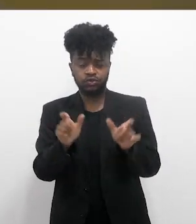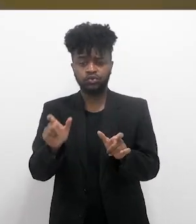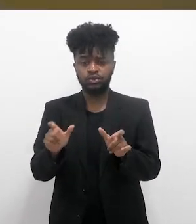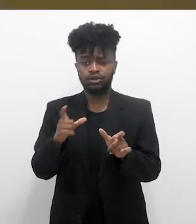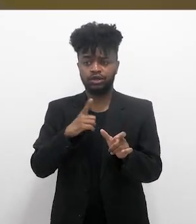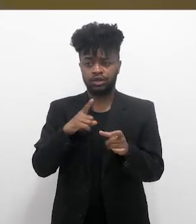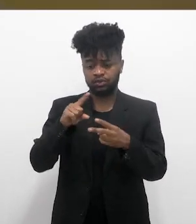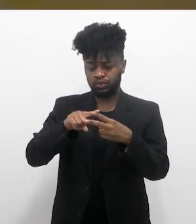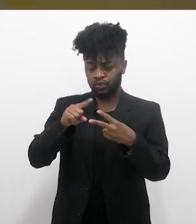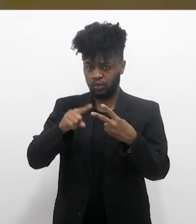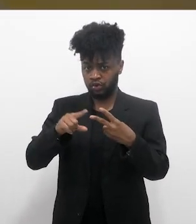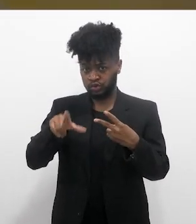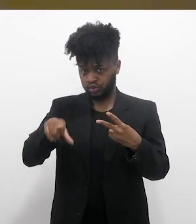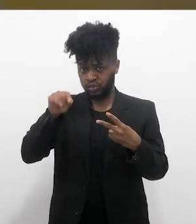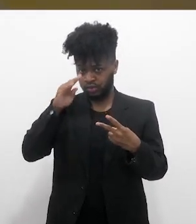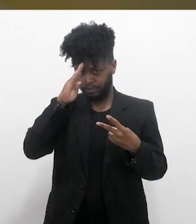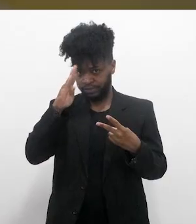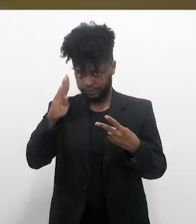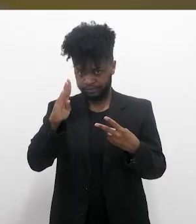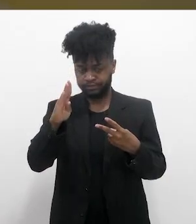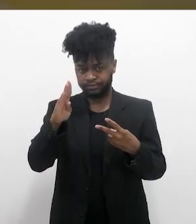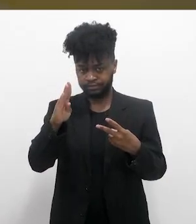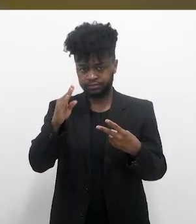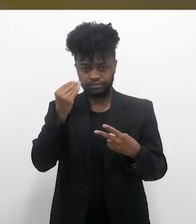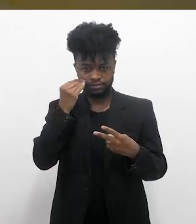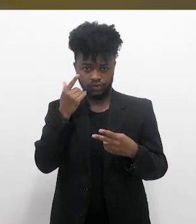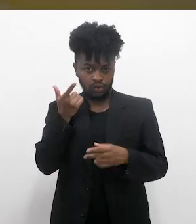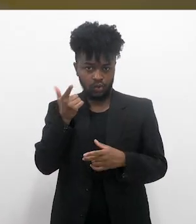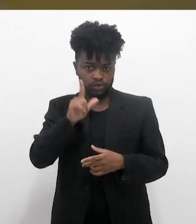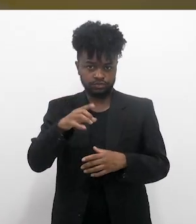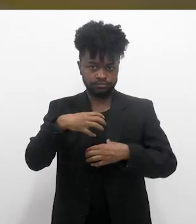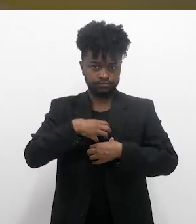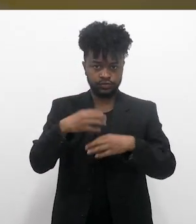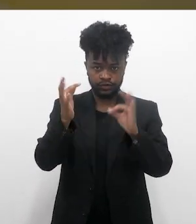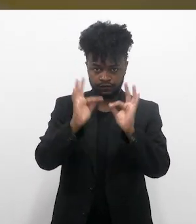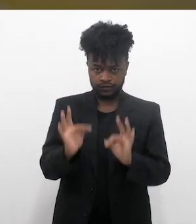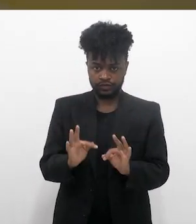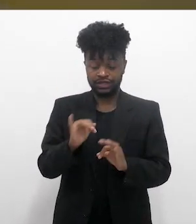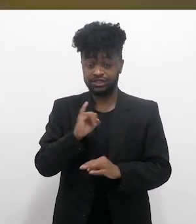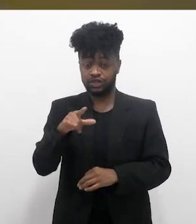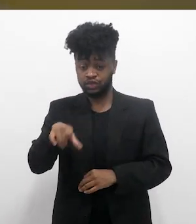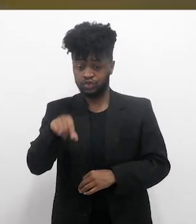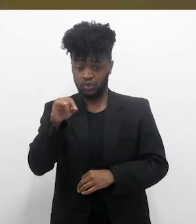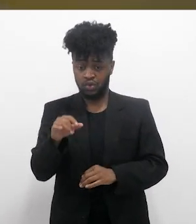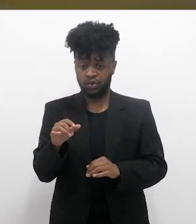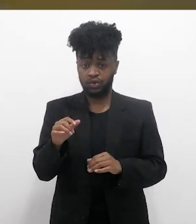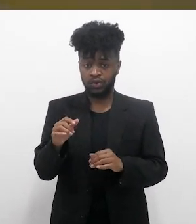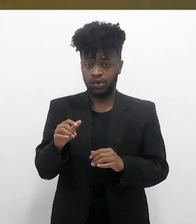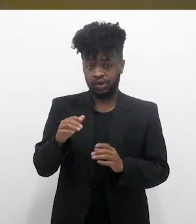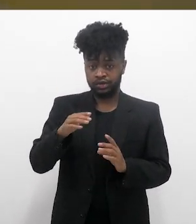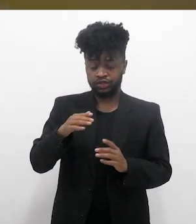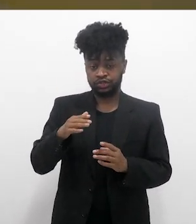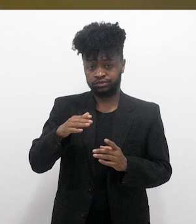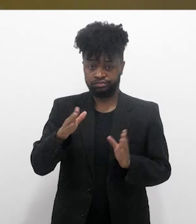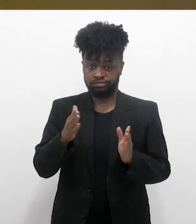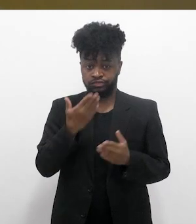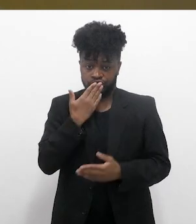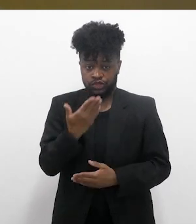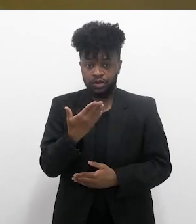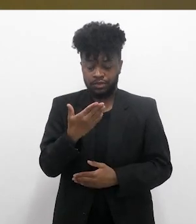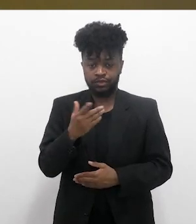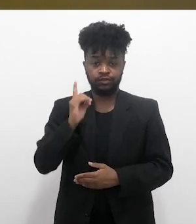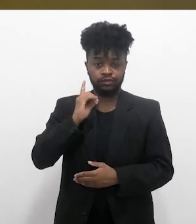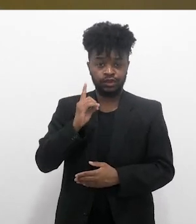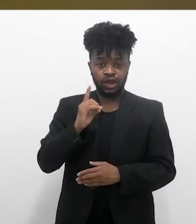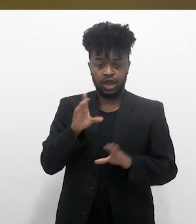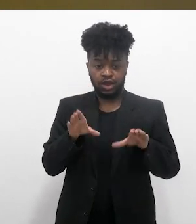grandes escolhas que ela faz para atingir a felicidade. Quando escolhe seu time de coração, e nós, como homens, quando escolhe a mulher que vai